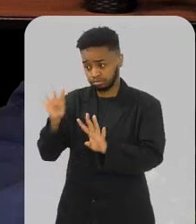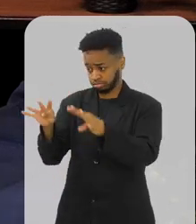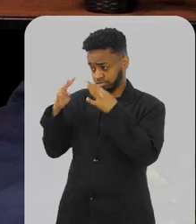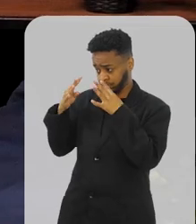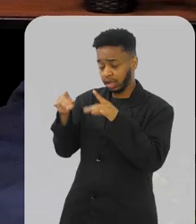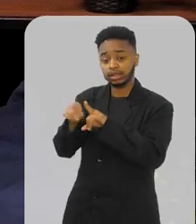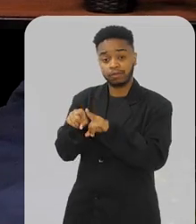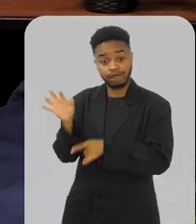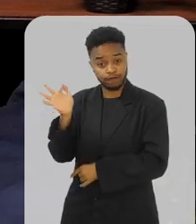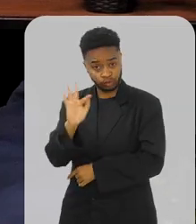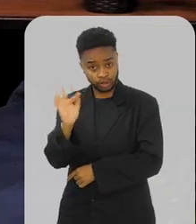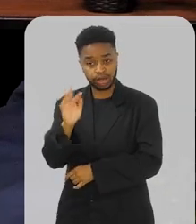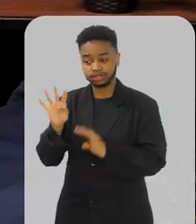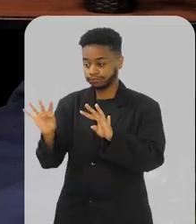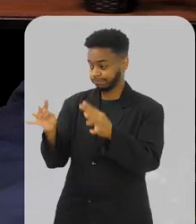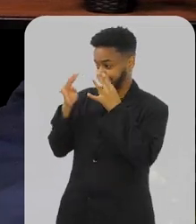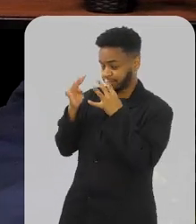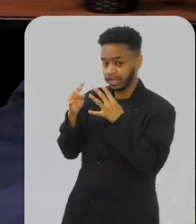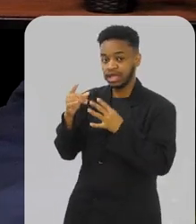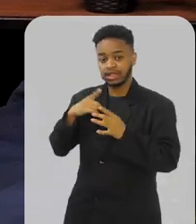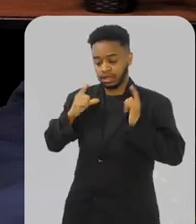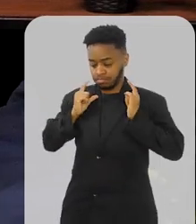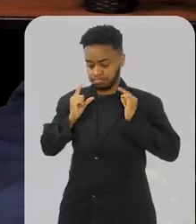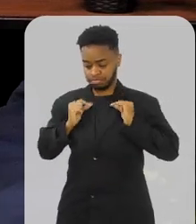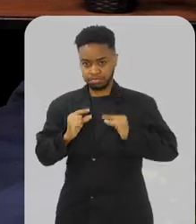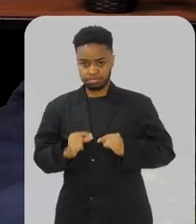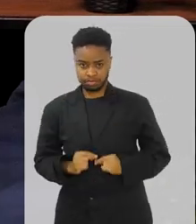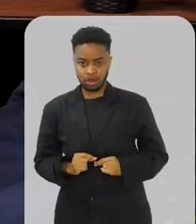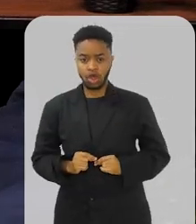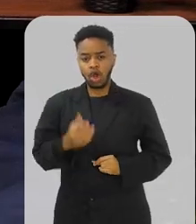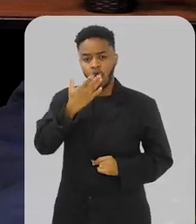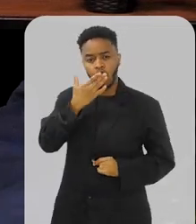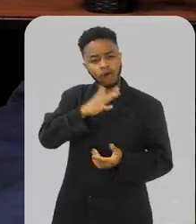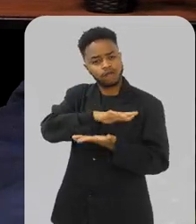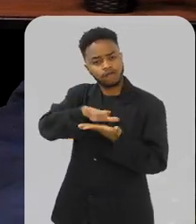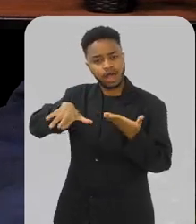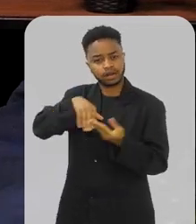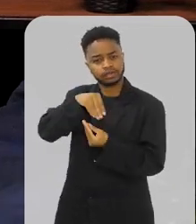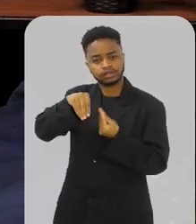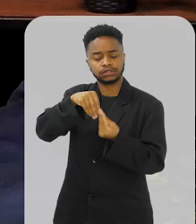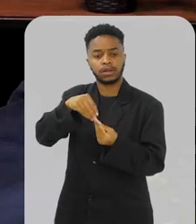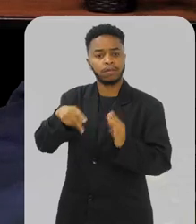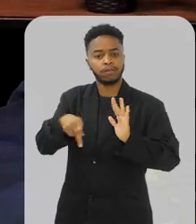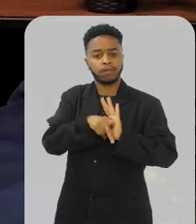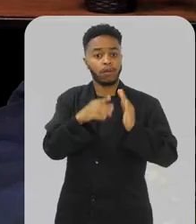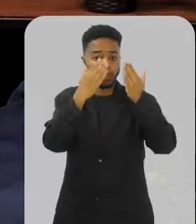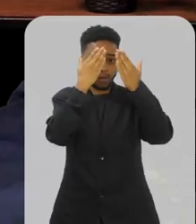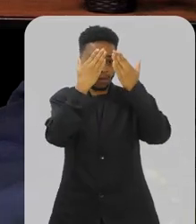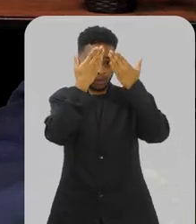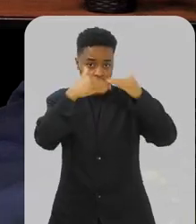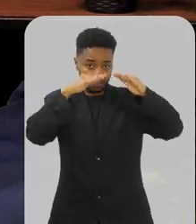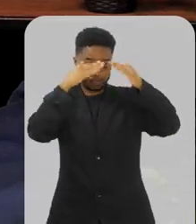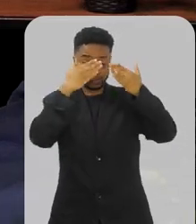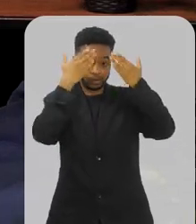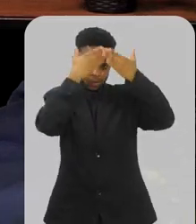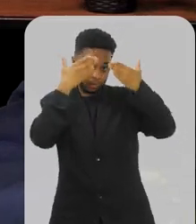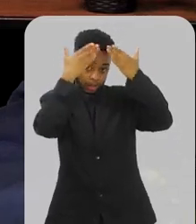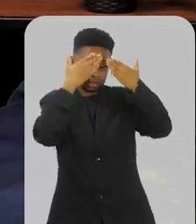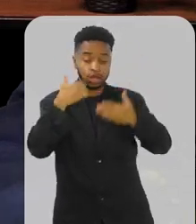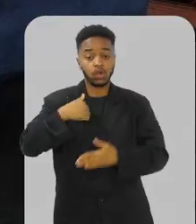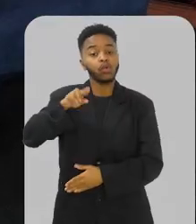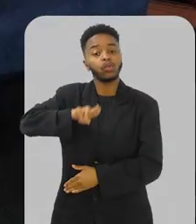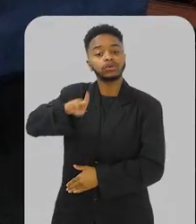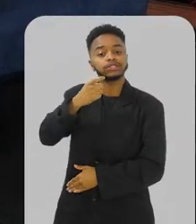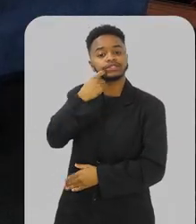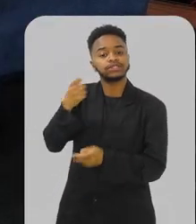atenção. Eu tinha um fio de conta muito colorido de Umbanda, que eu usava às sextas-feiras, que não tinha